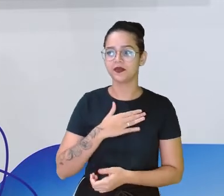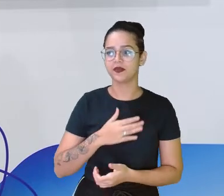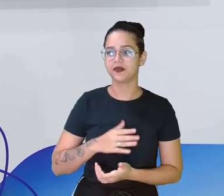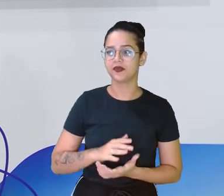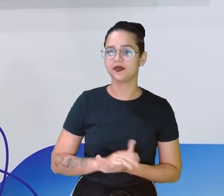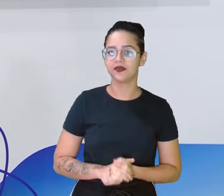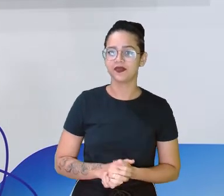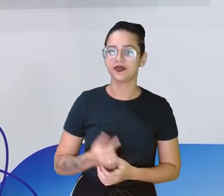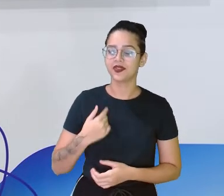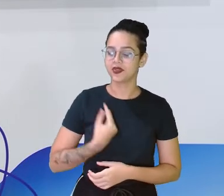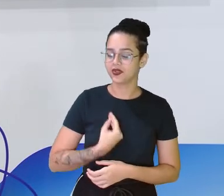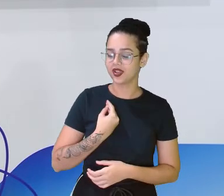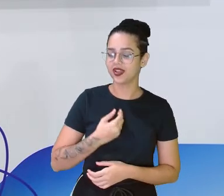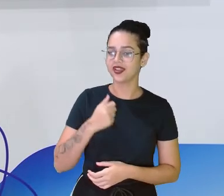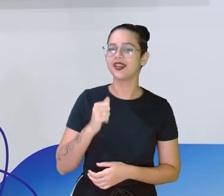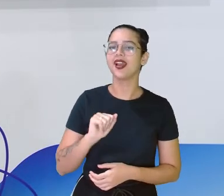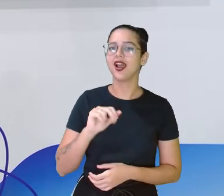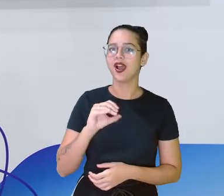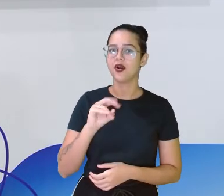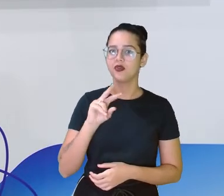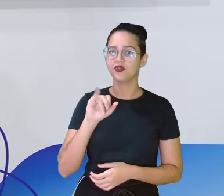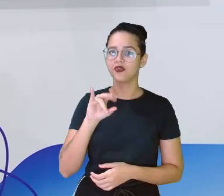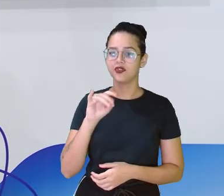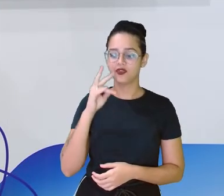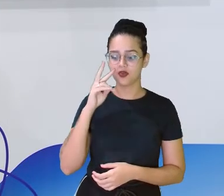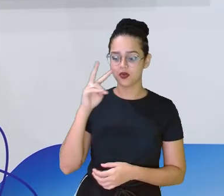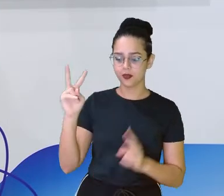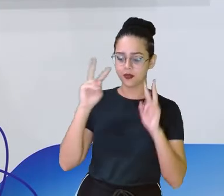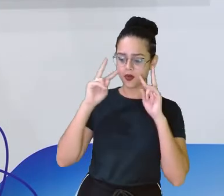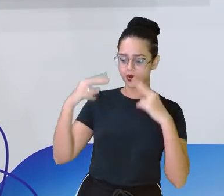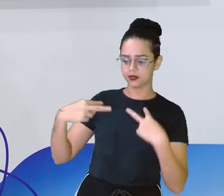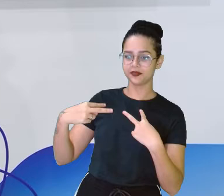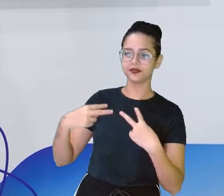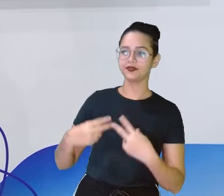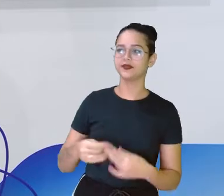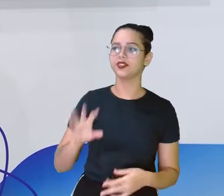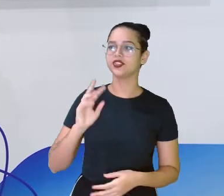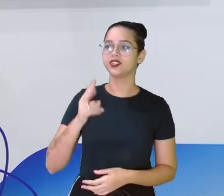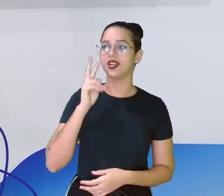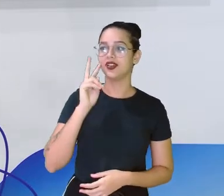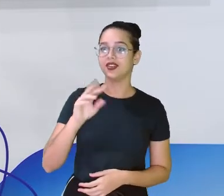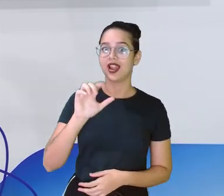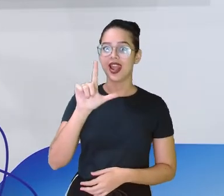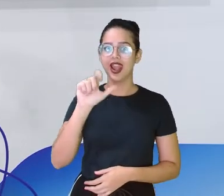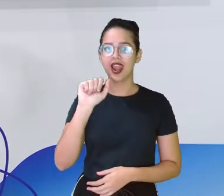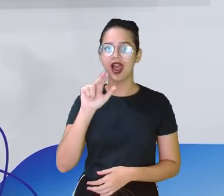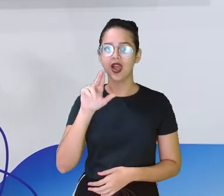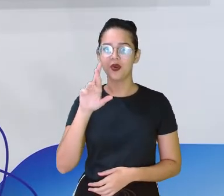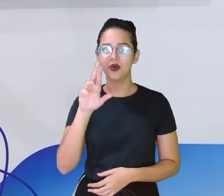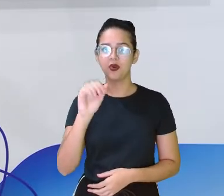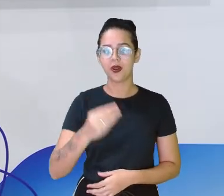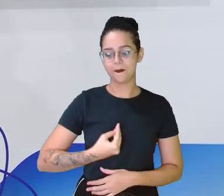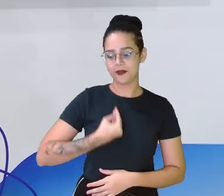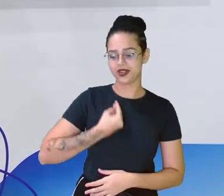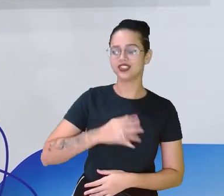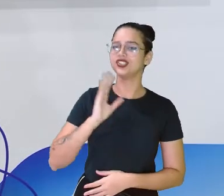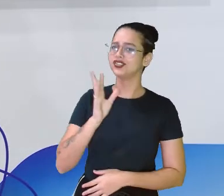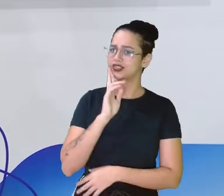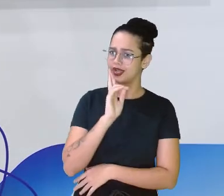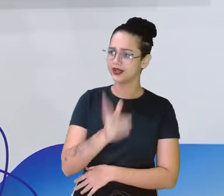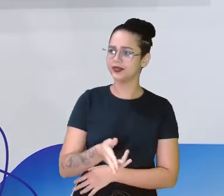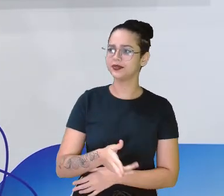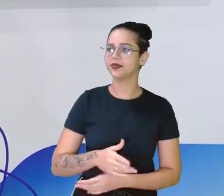Olha, eu estou aqui ao vivo olhando para mim mesma. Olha aí, já vi que Laura está presente e já